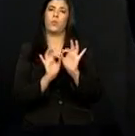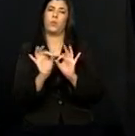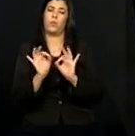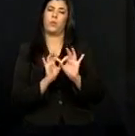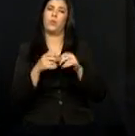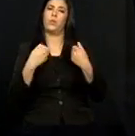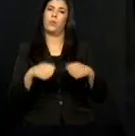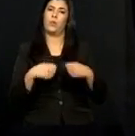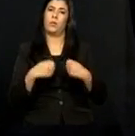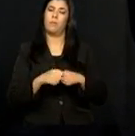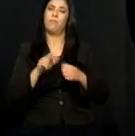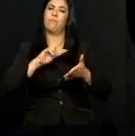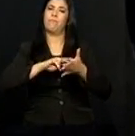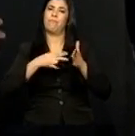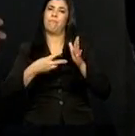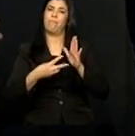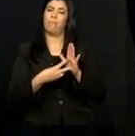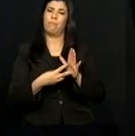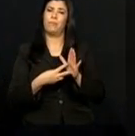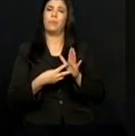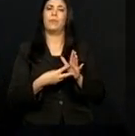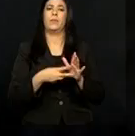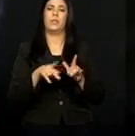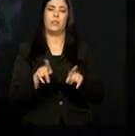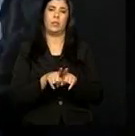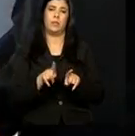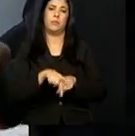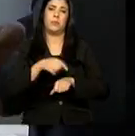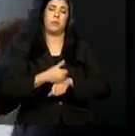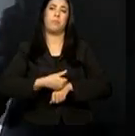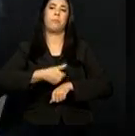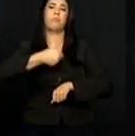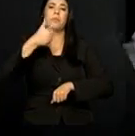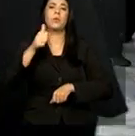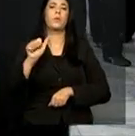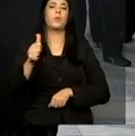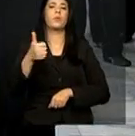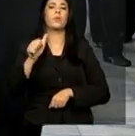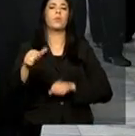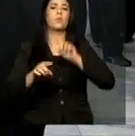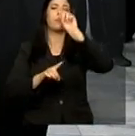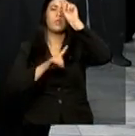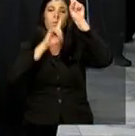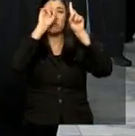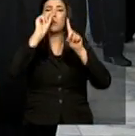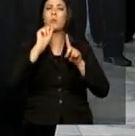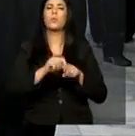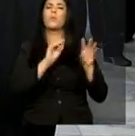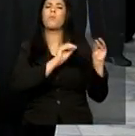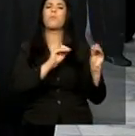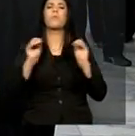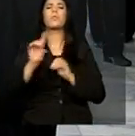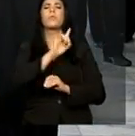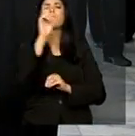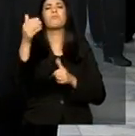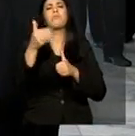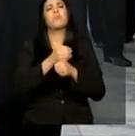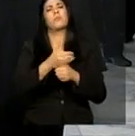mais significativos em termos de melhoria da qualidade da nossa democracia do que a alteração de uma data